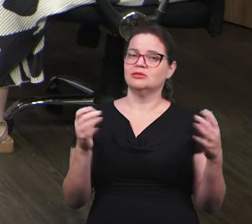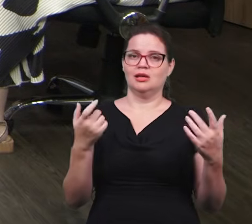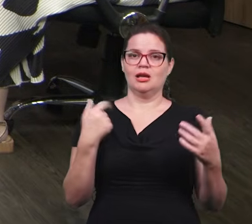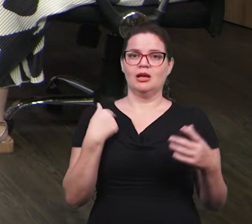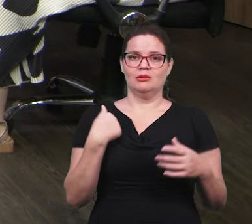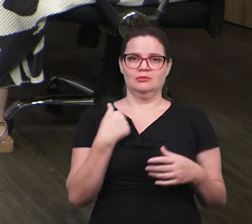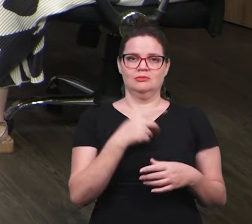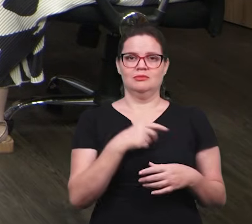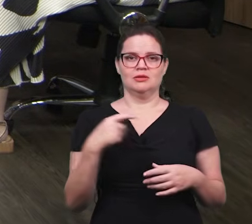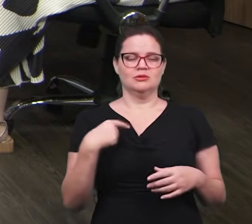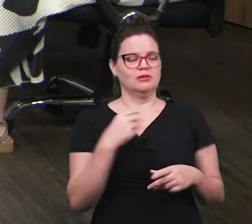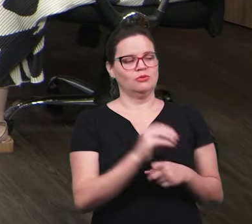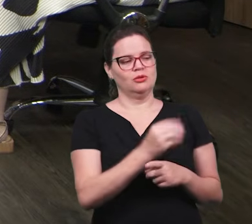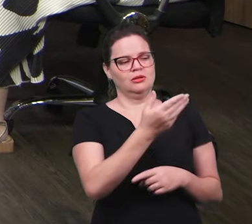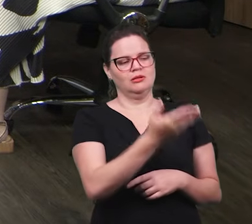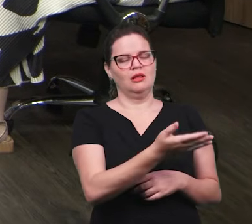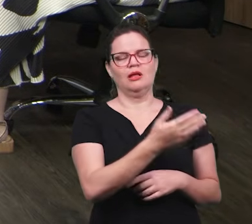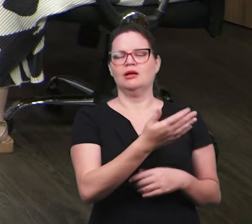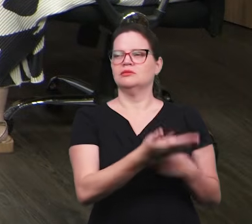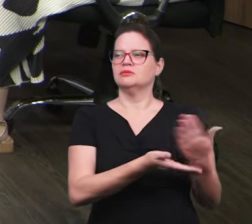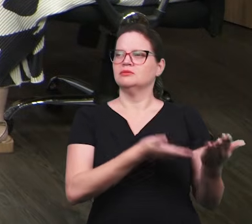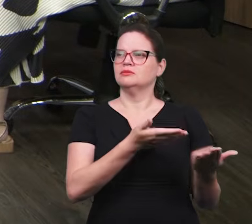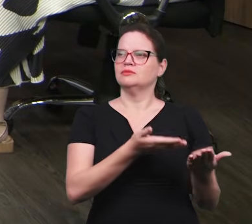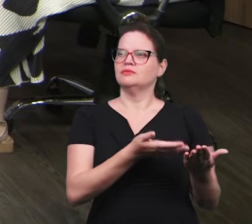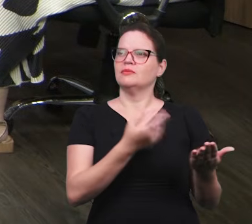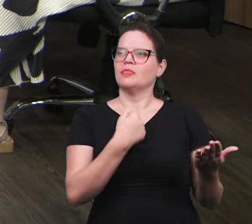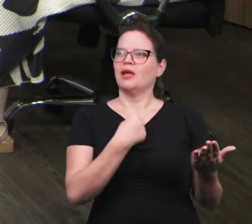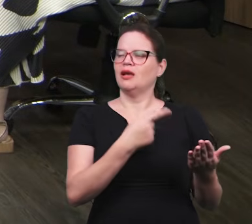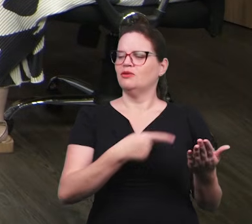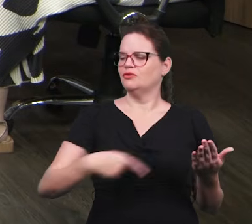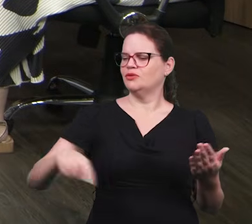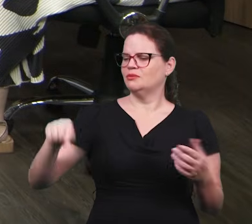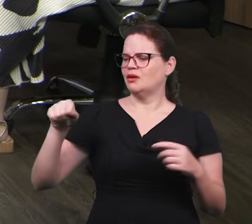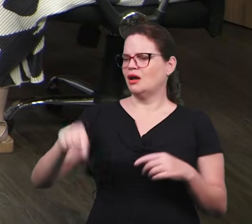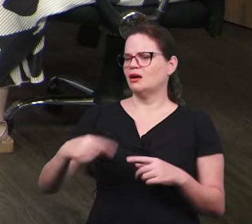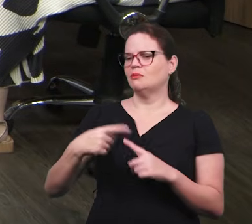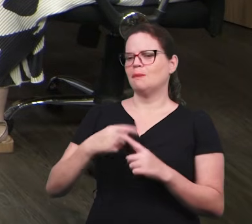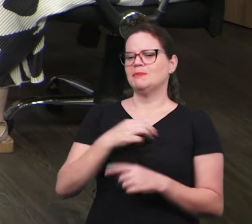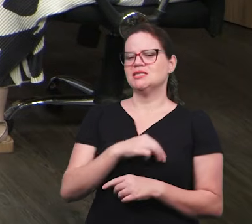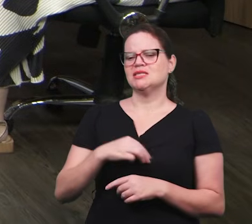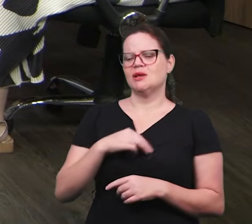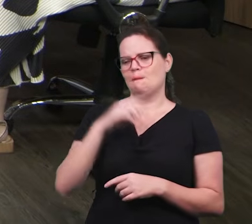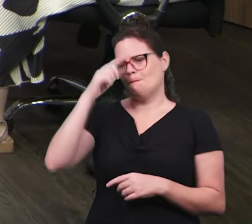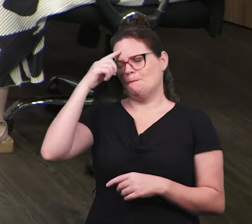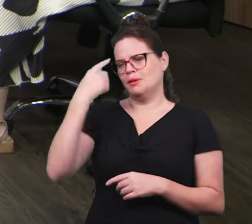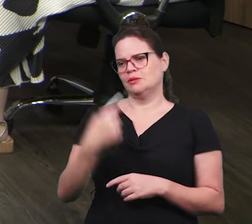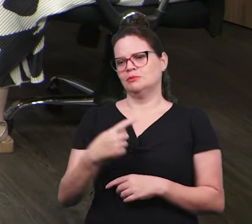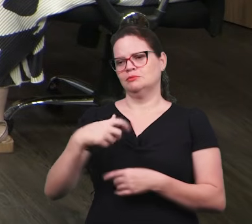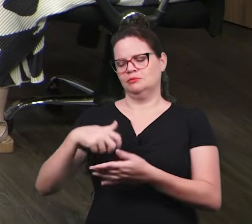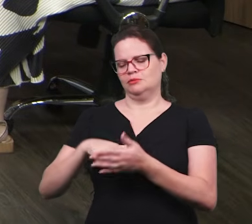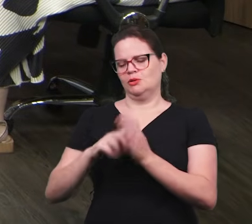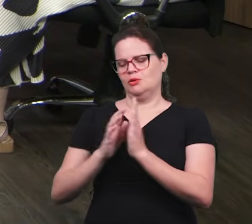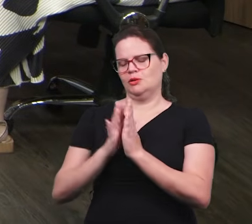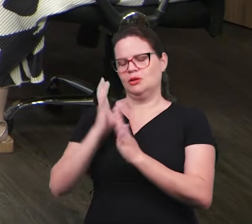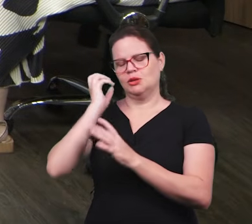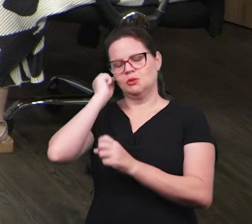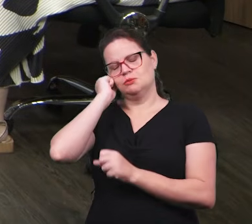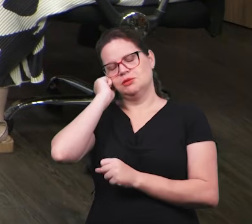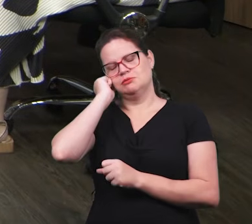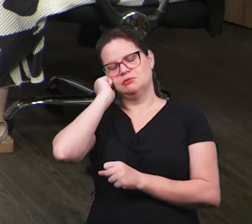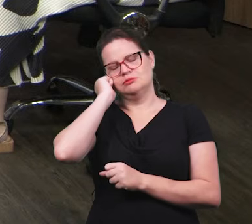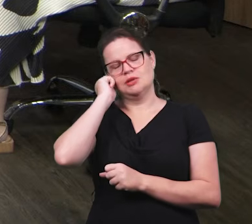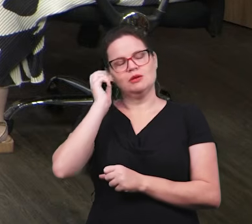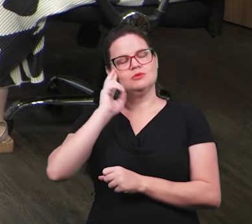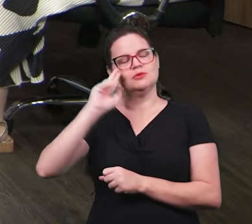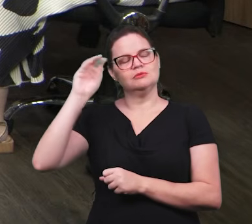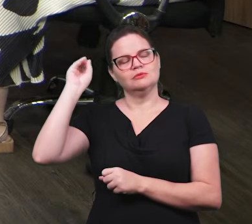igreja, um momento intenso. E fui para essa missão. E aí eu fui orar, aí dormi. Aí